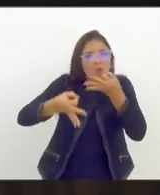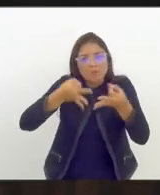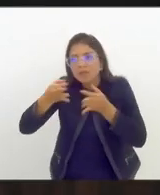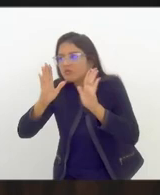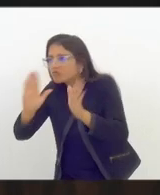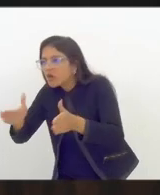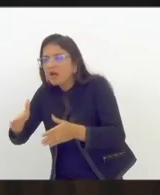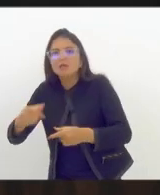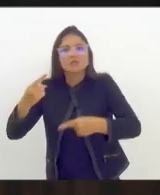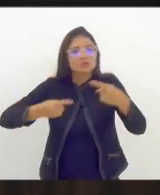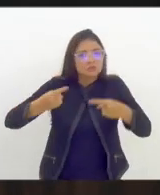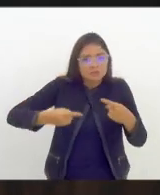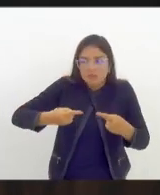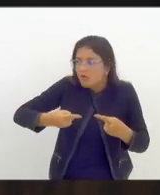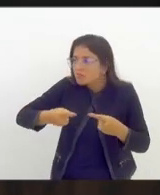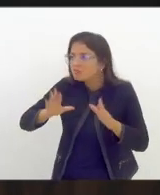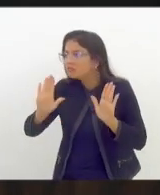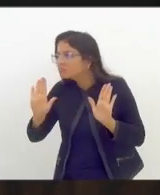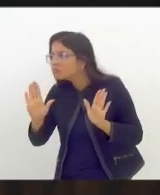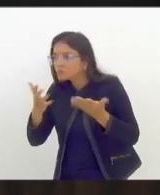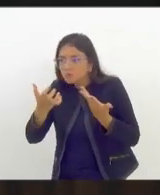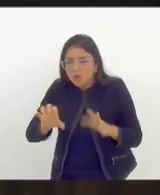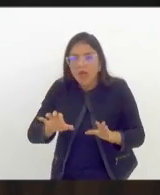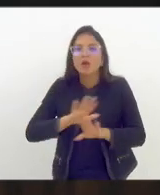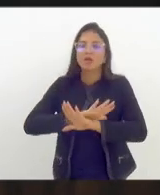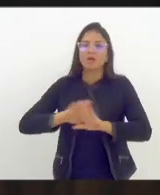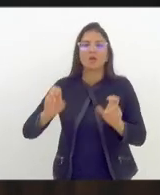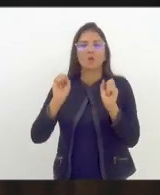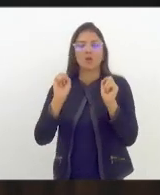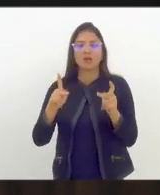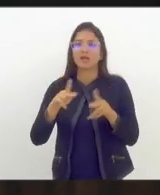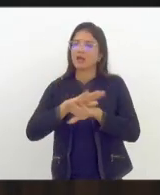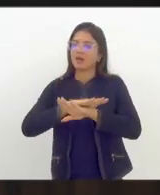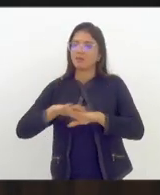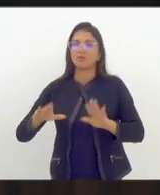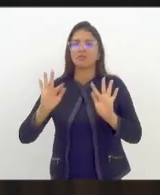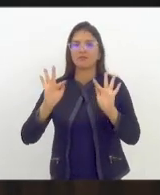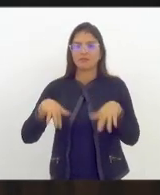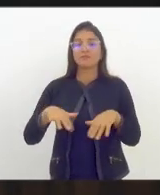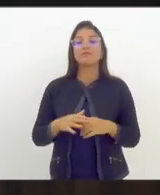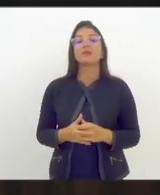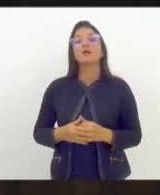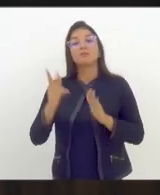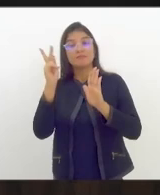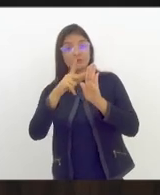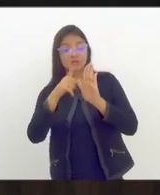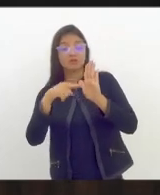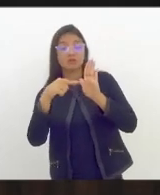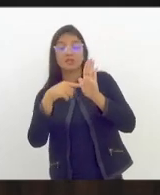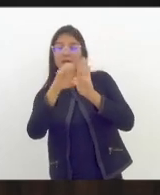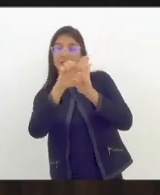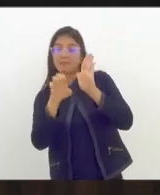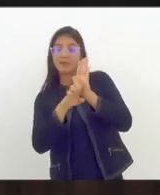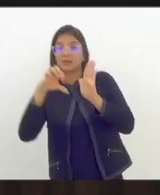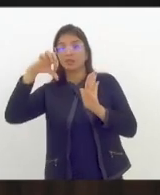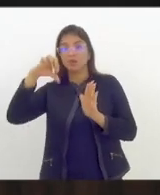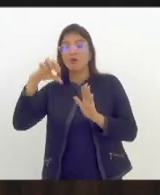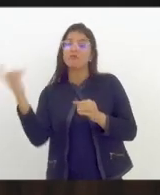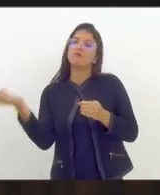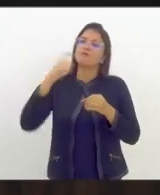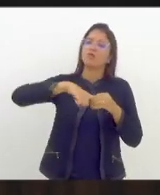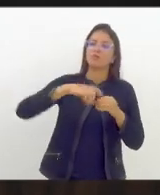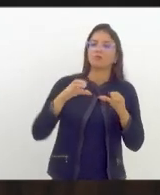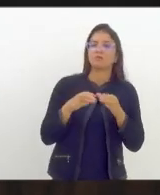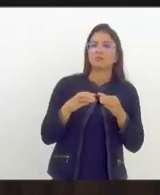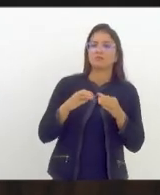discussão. Não havendo quem queira discutir, cerrada a discussão. O projeto recebeu 9 emendas, retorna às comissões